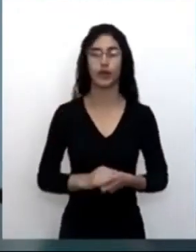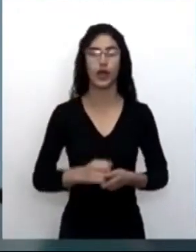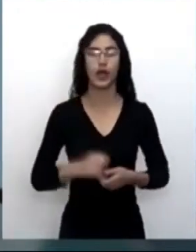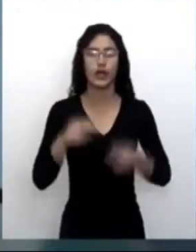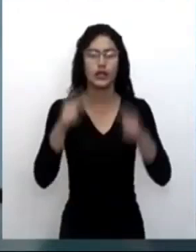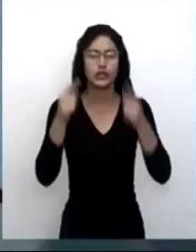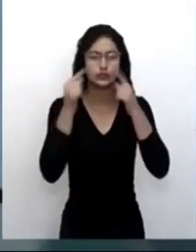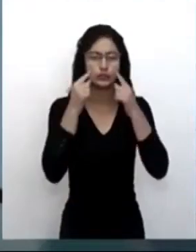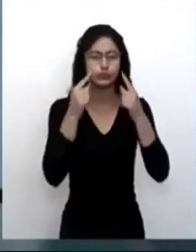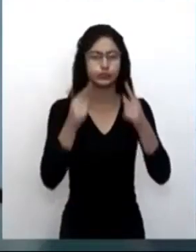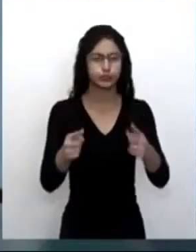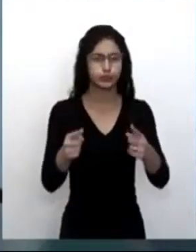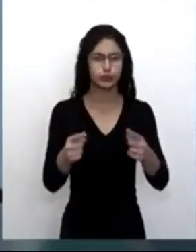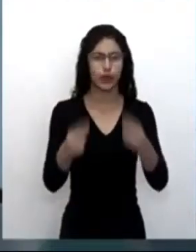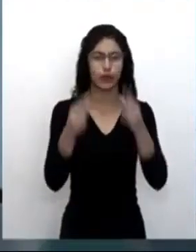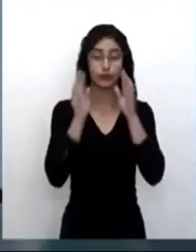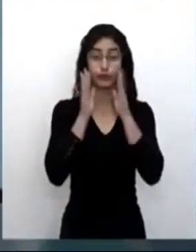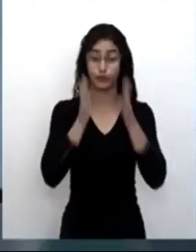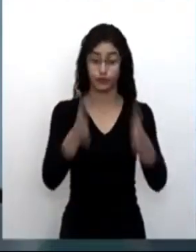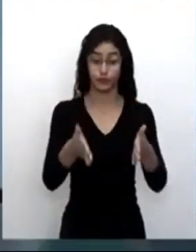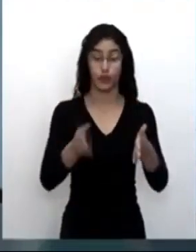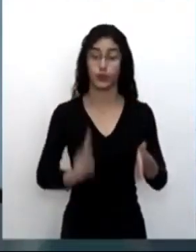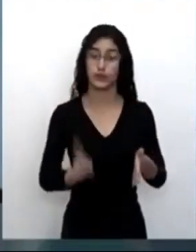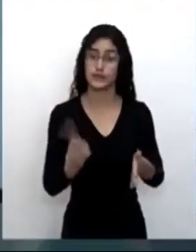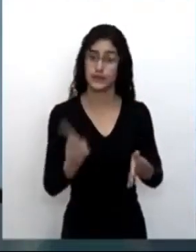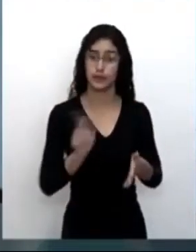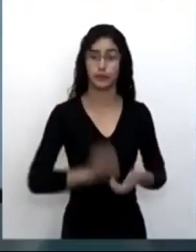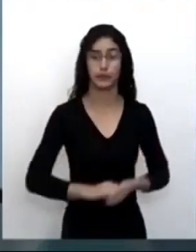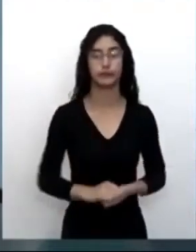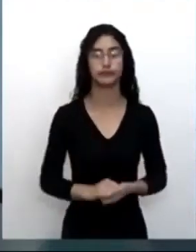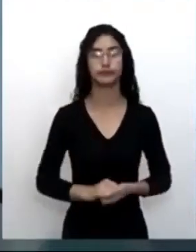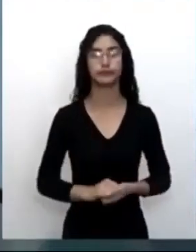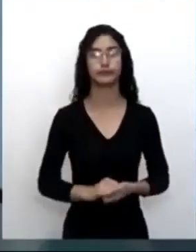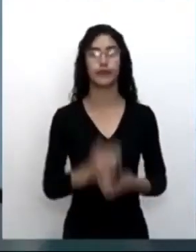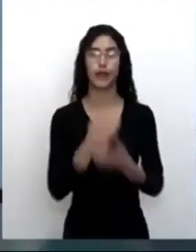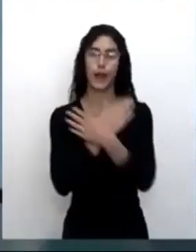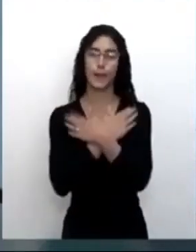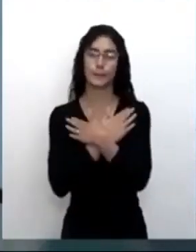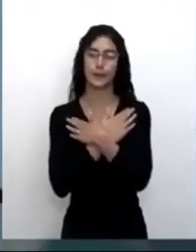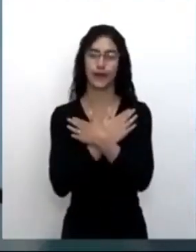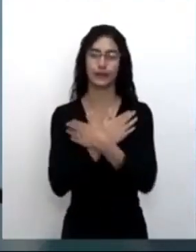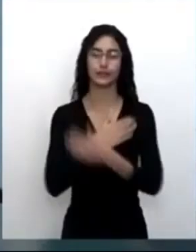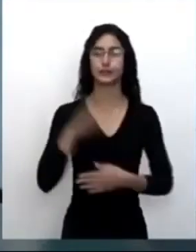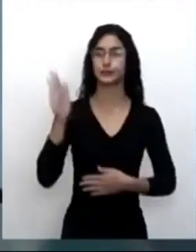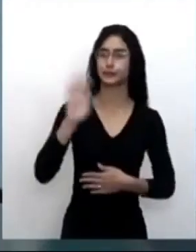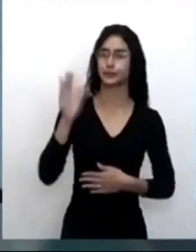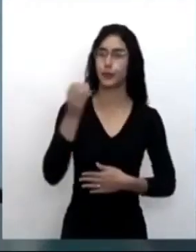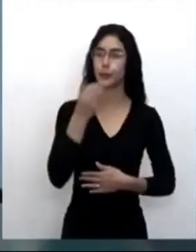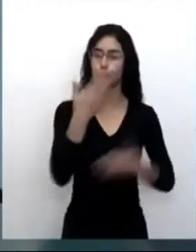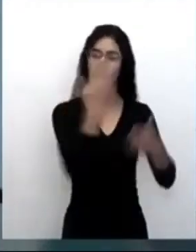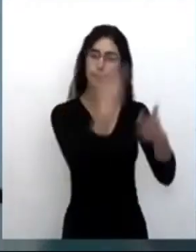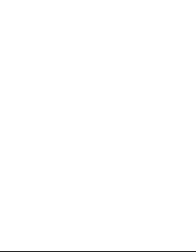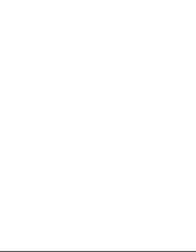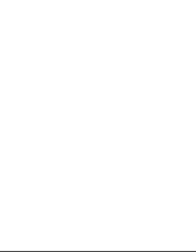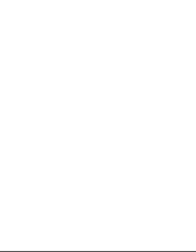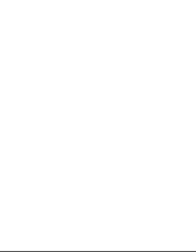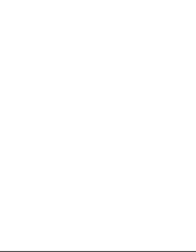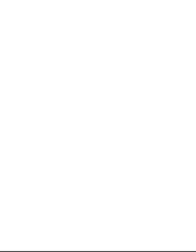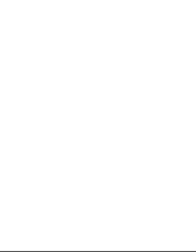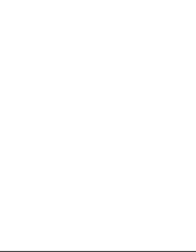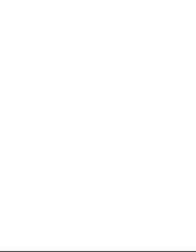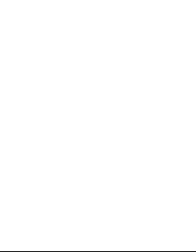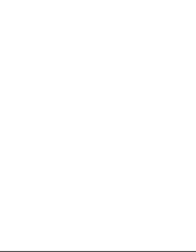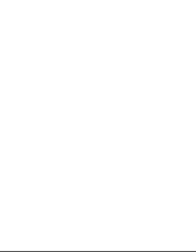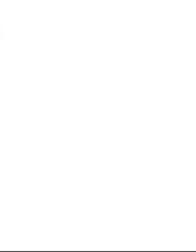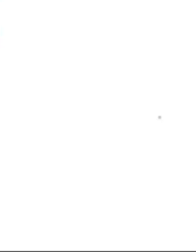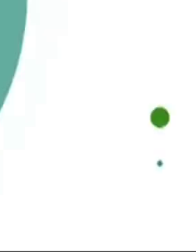concentram a aproveite bem esse conteúdo que a gente está oferecendo para vocês abraço valeu boa prova no ENEM é